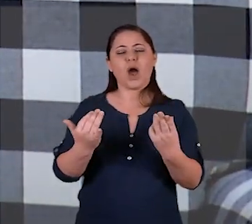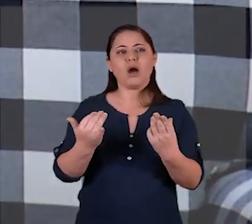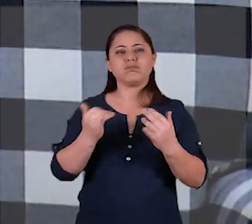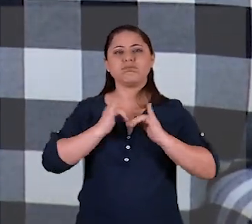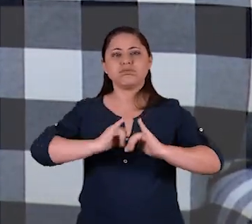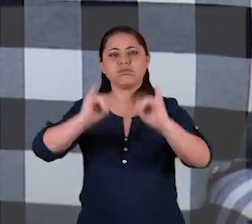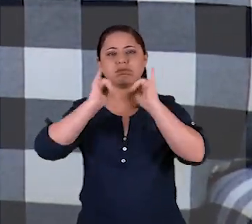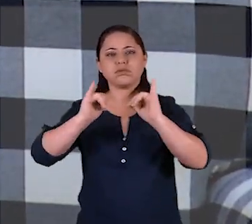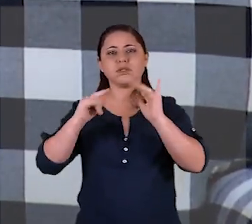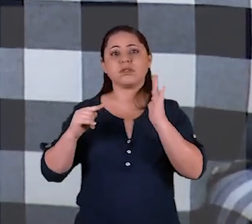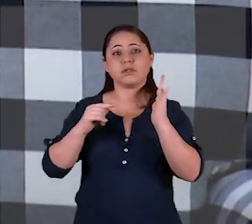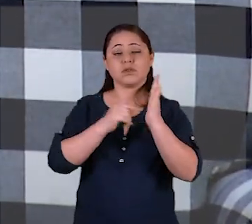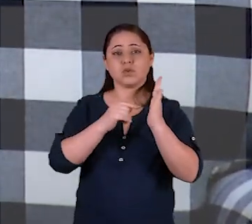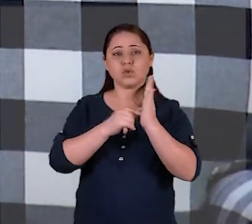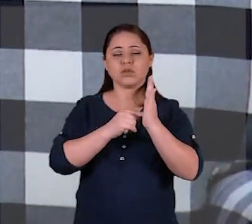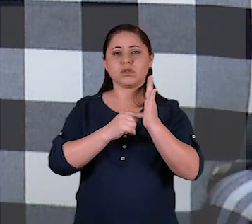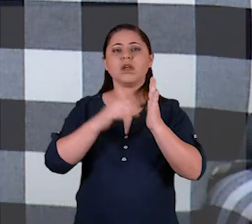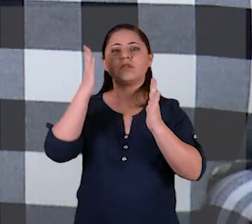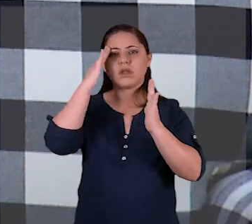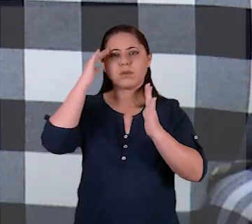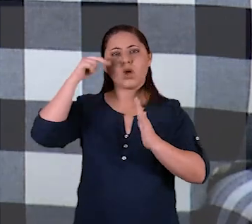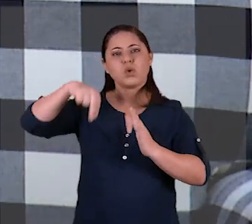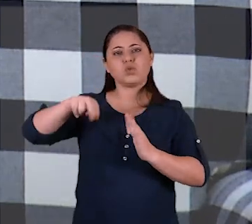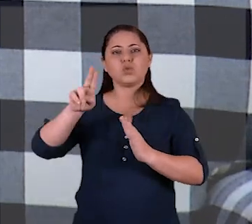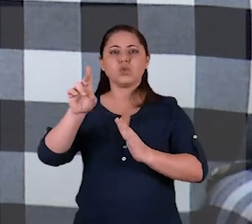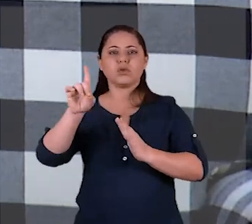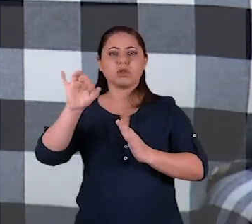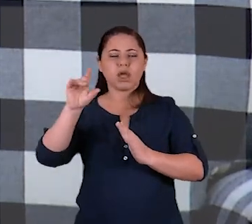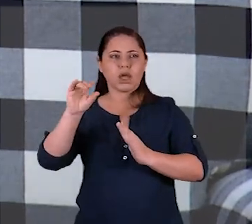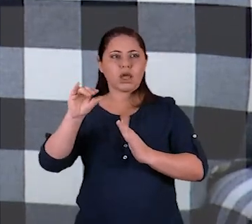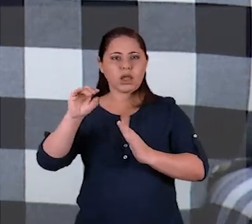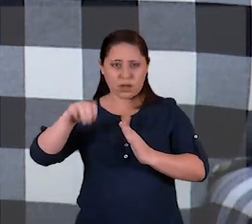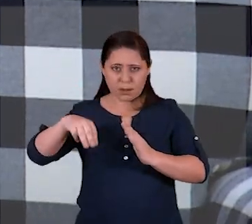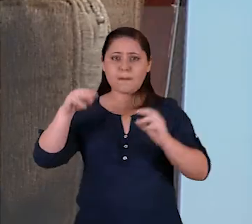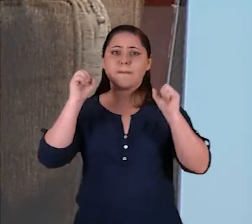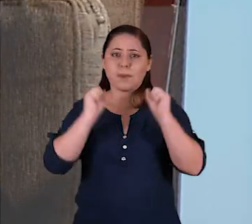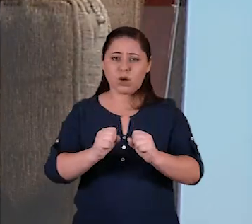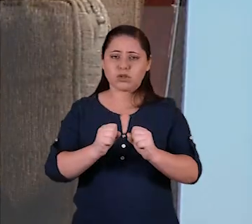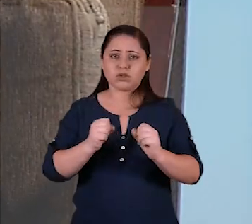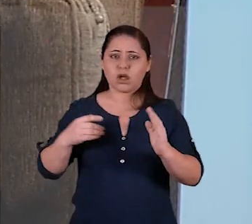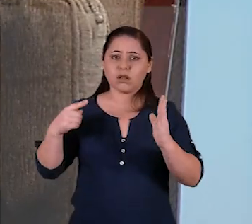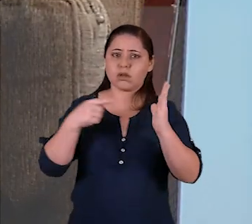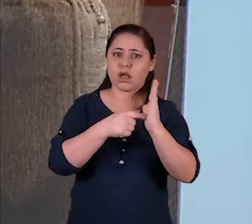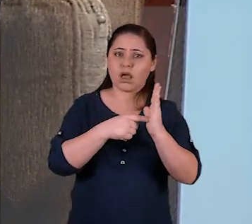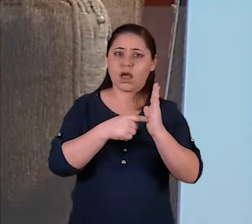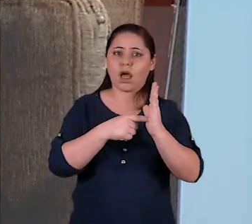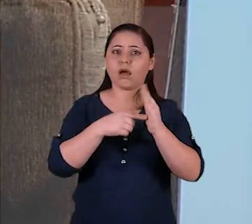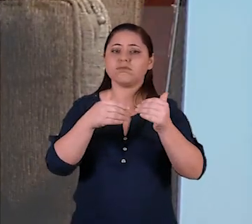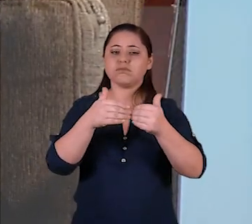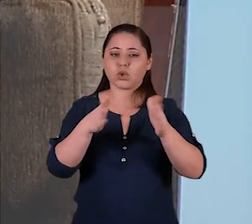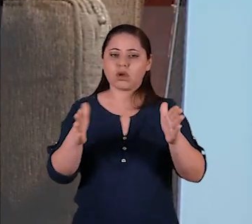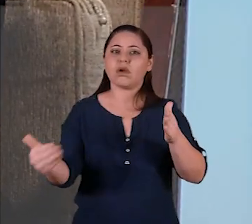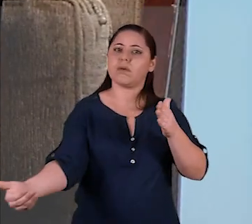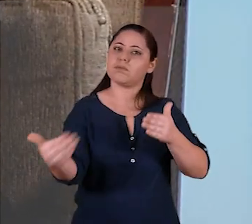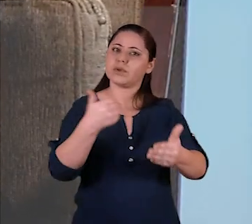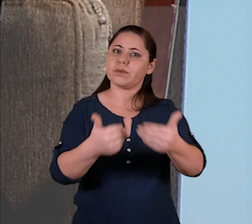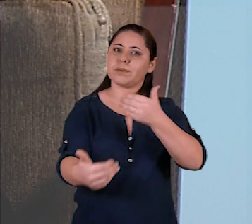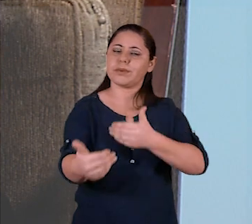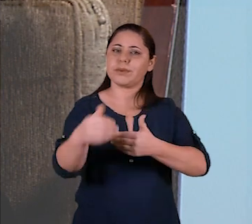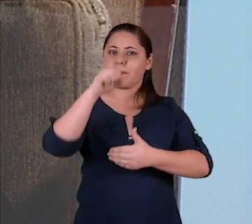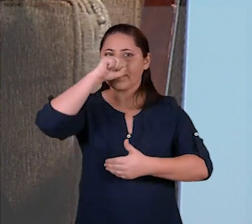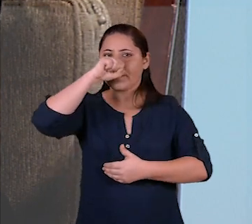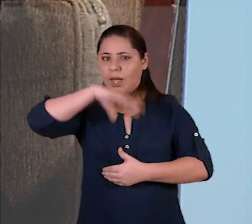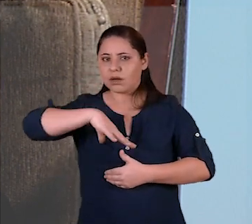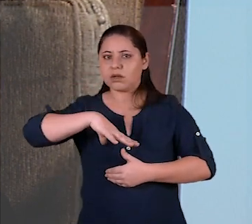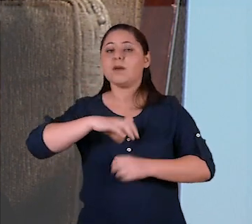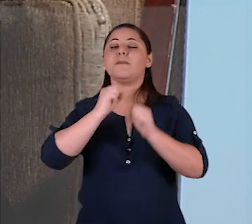comentou a respeito da denúncia, doutora, e eu gostaria de saber se a Nudem também serve como um canal, por exemplo. Sim, é uma porta de entrada, é uma porta de atendimento dos casos de